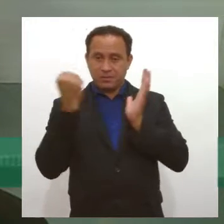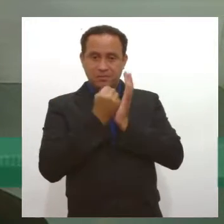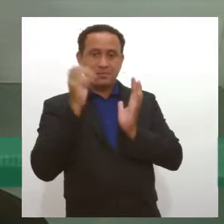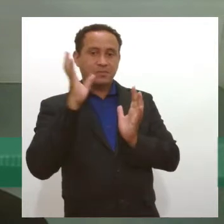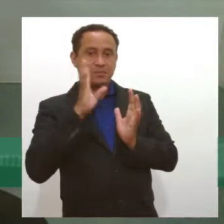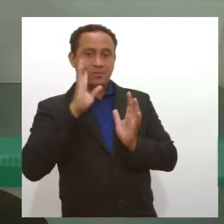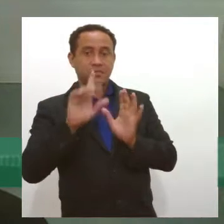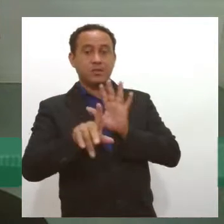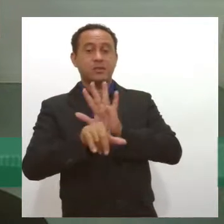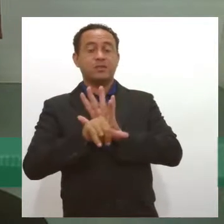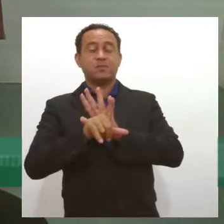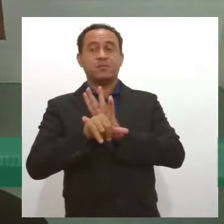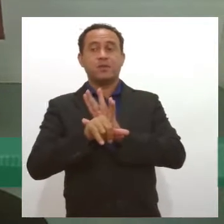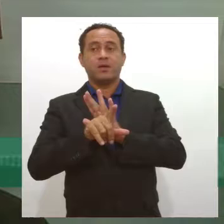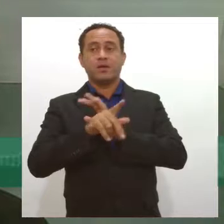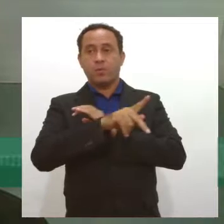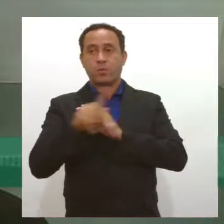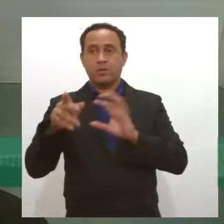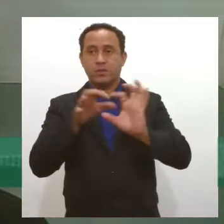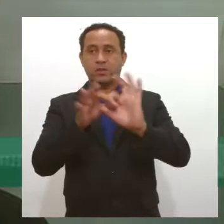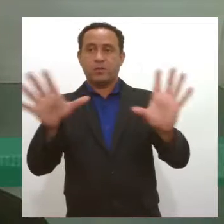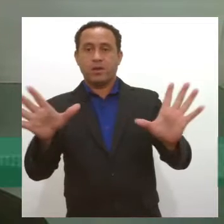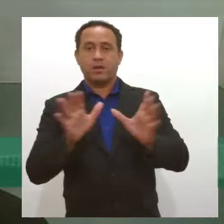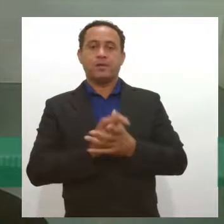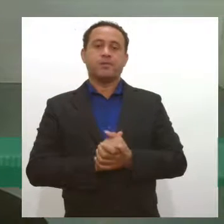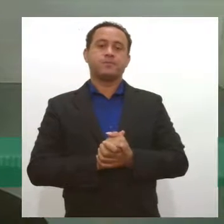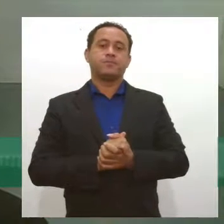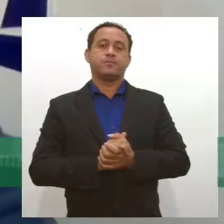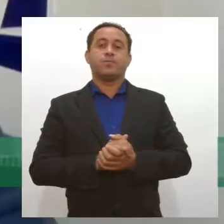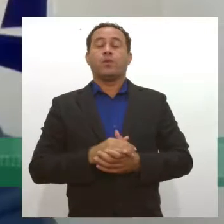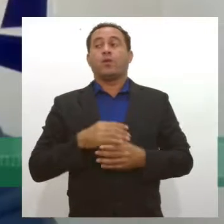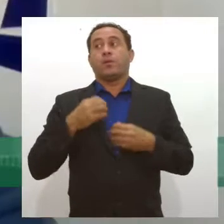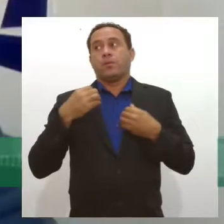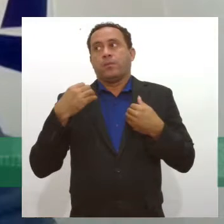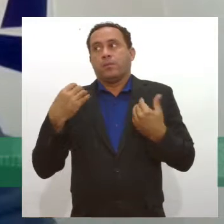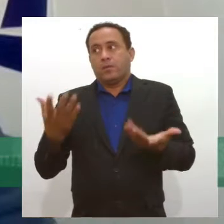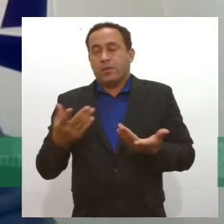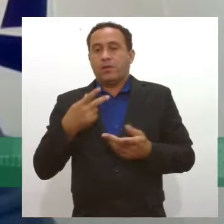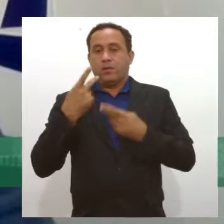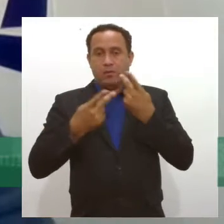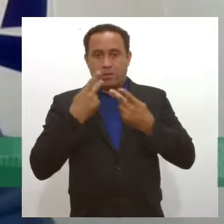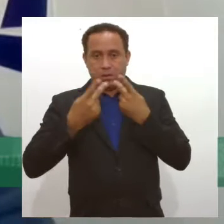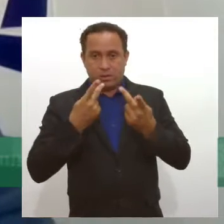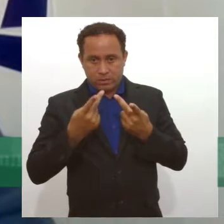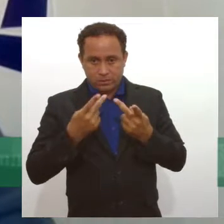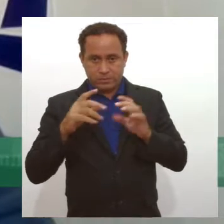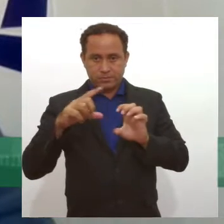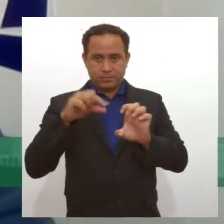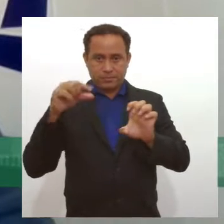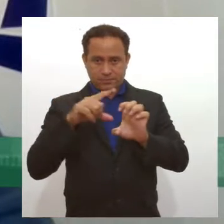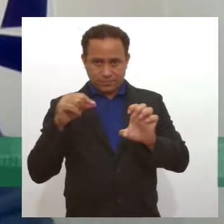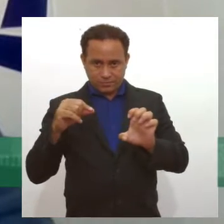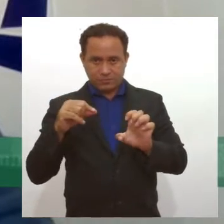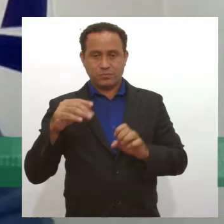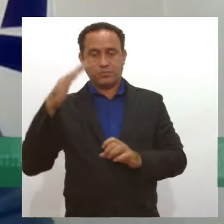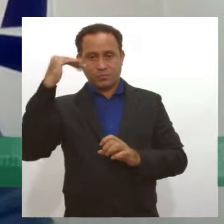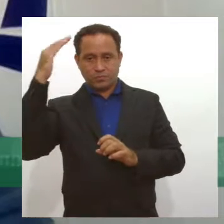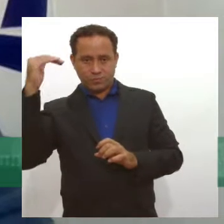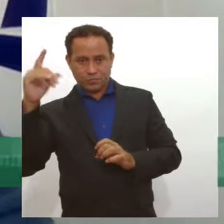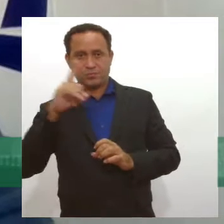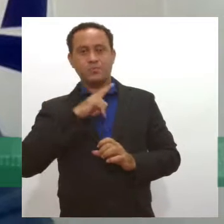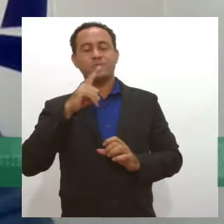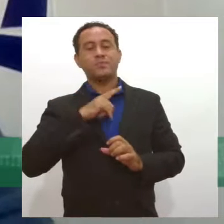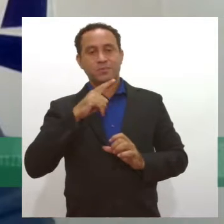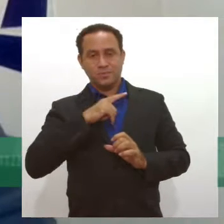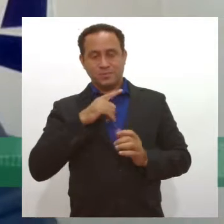sanção presidencial? Graças, eu arrisco dizer que os empreendedores de sucesso hoje que nós vemos nas capas